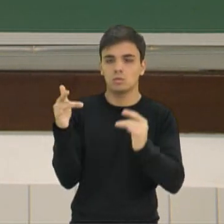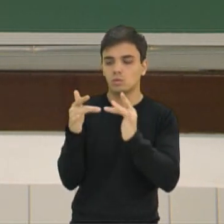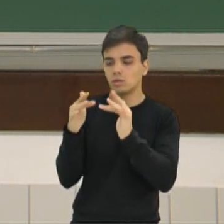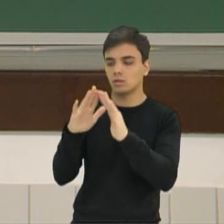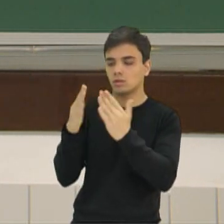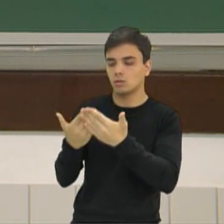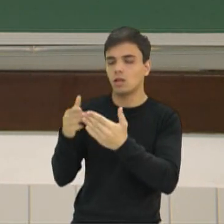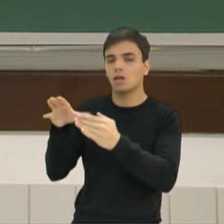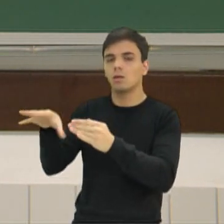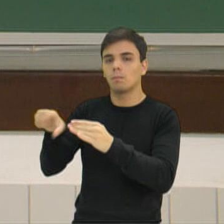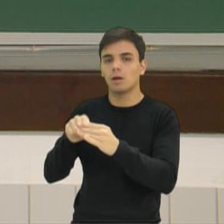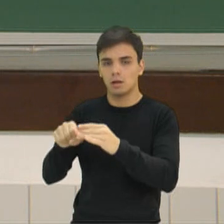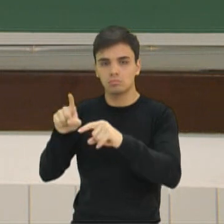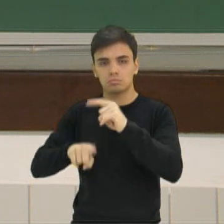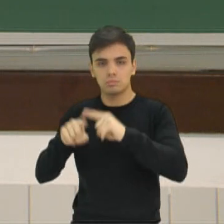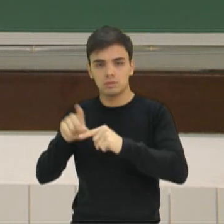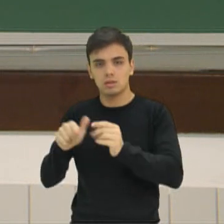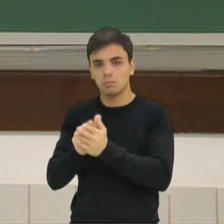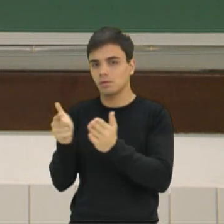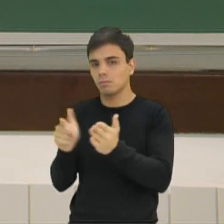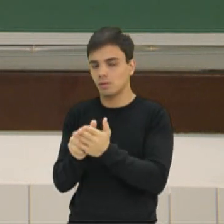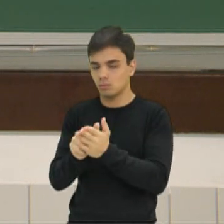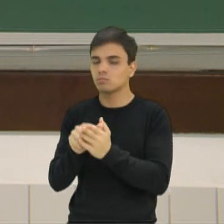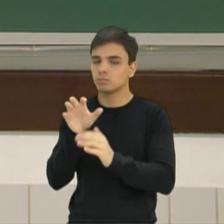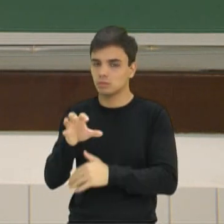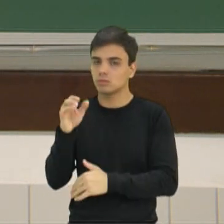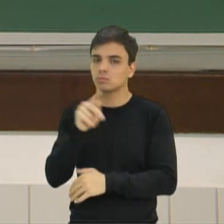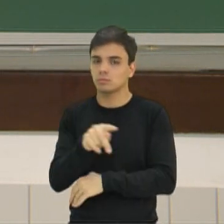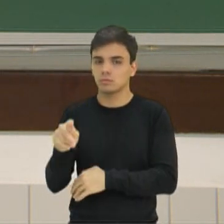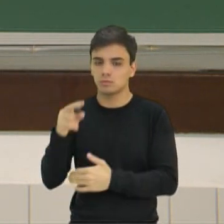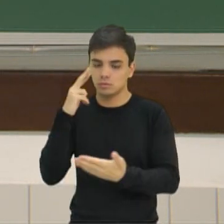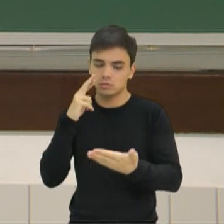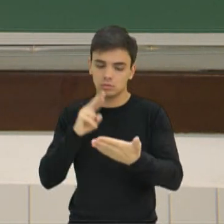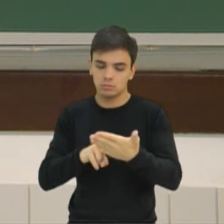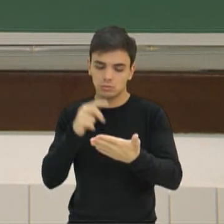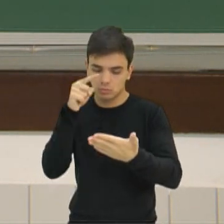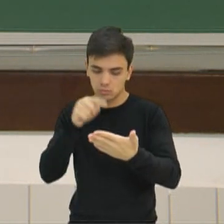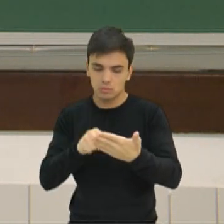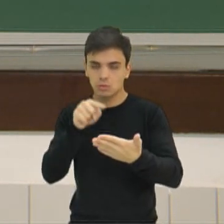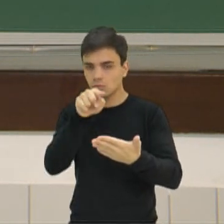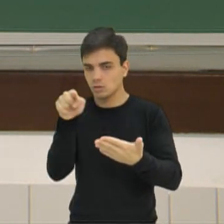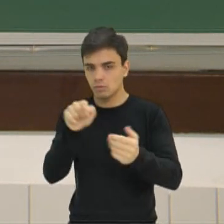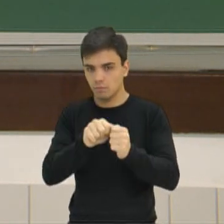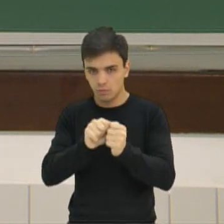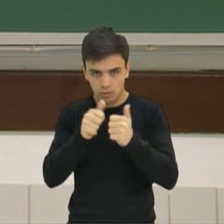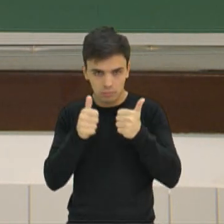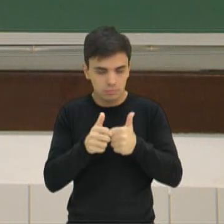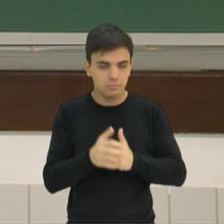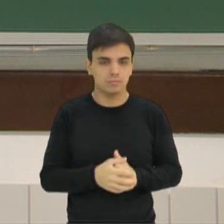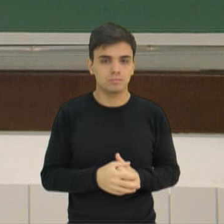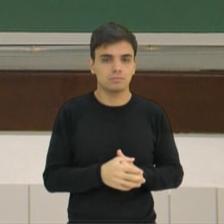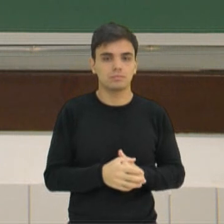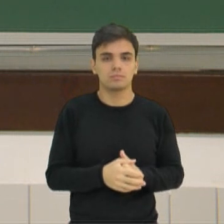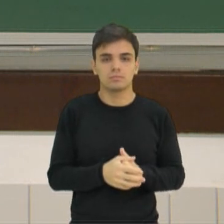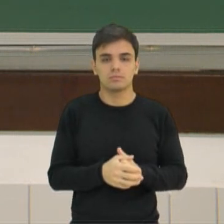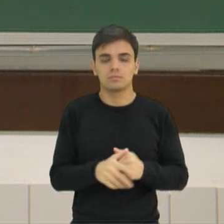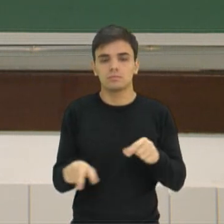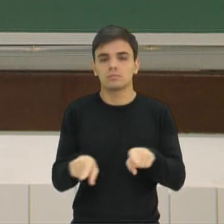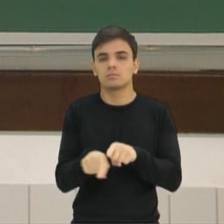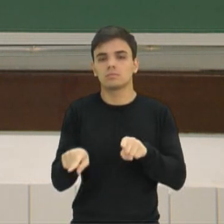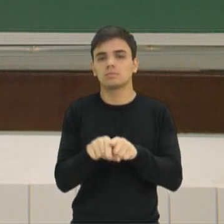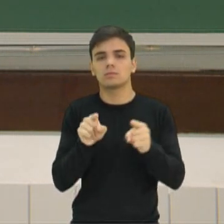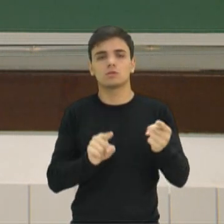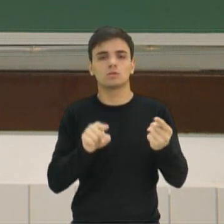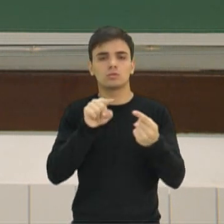para realizar as atividades. Assim o professor consegue acompanhar vocês lá em tudo que vocês realizam, certo? E aí o objetivo da nossa aula